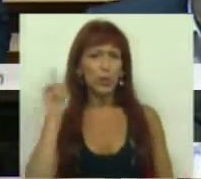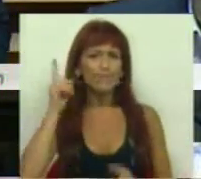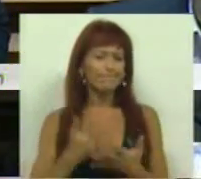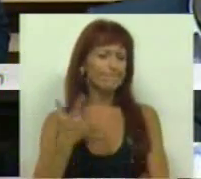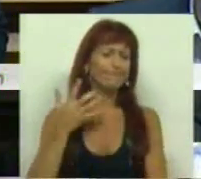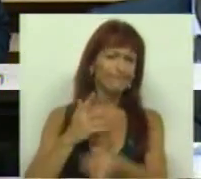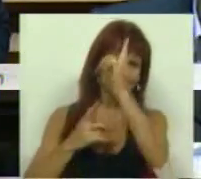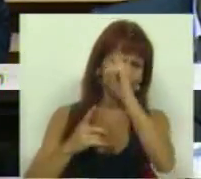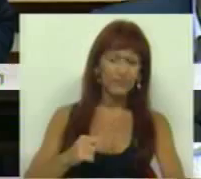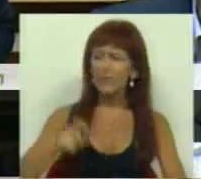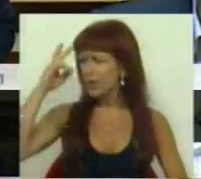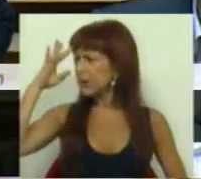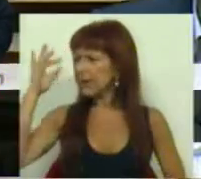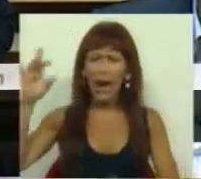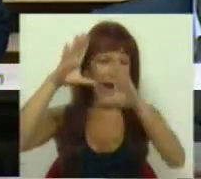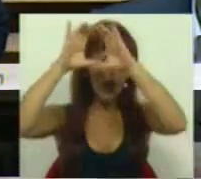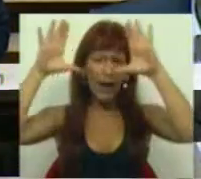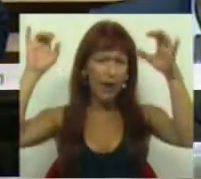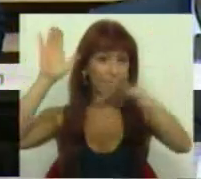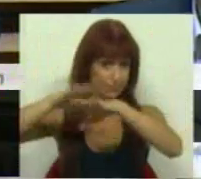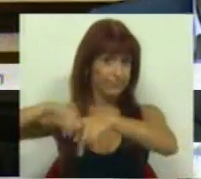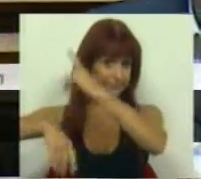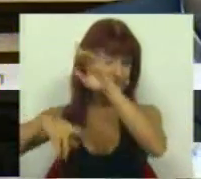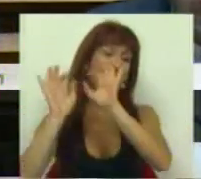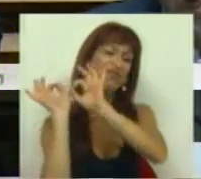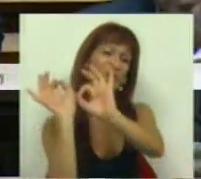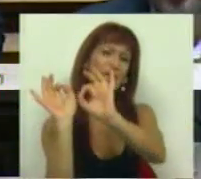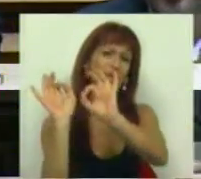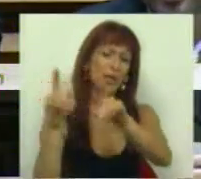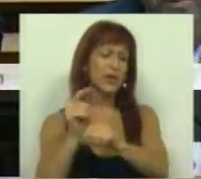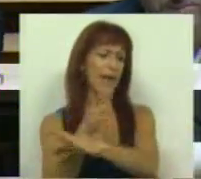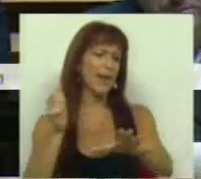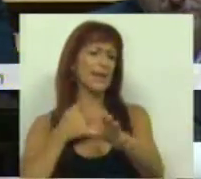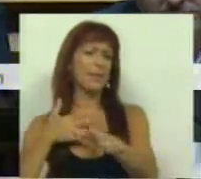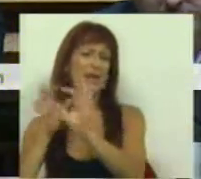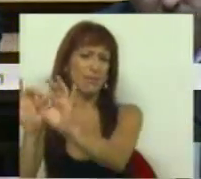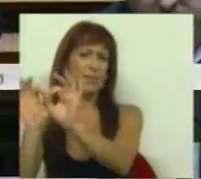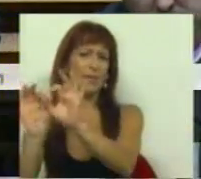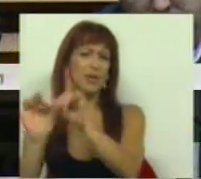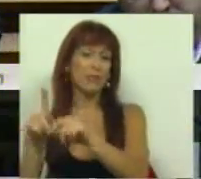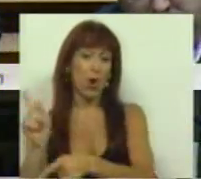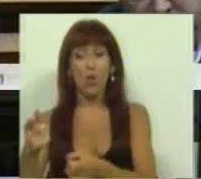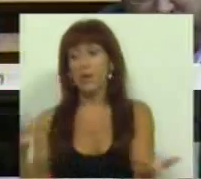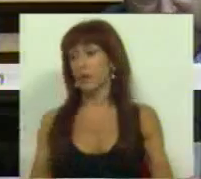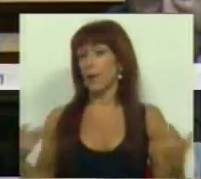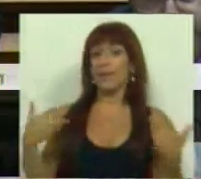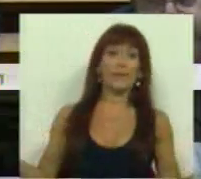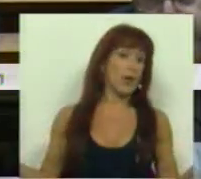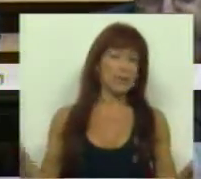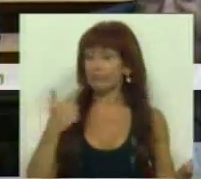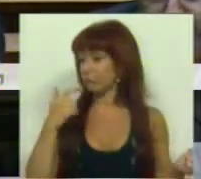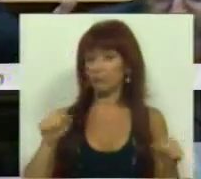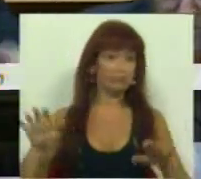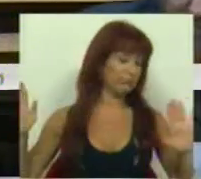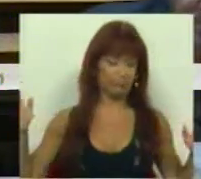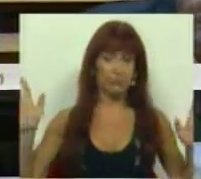relevar de um radicalismo ideológico de favorecimento das grandes empresas, com o qual, evidentemente, nós não